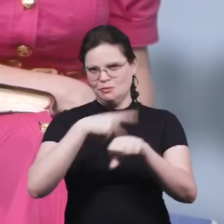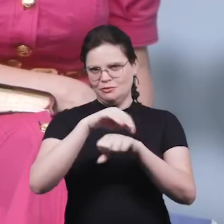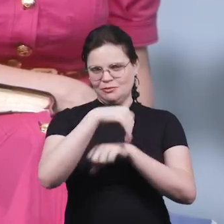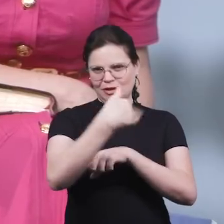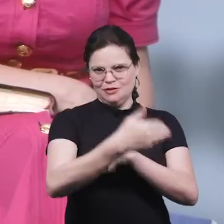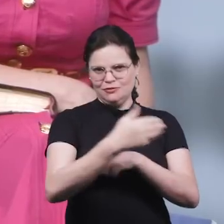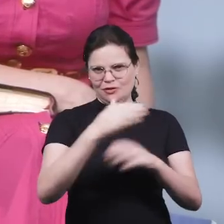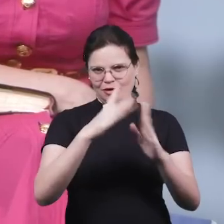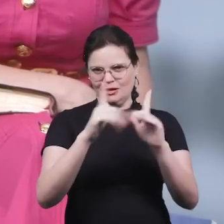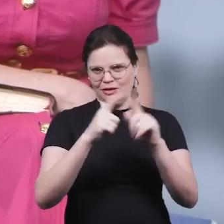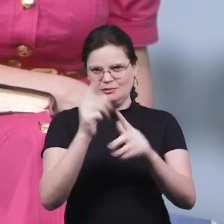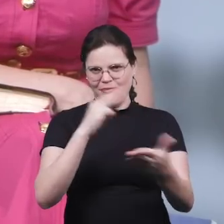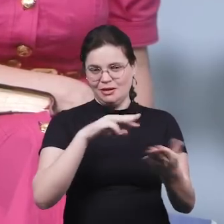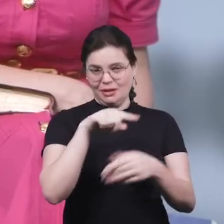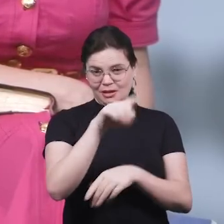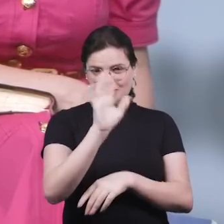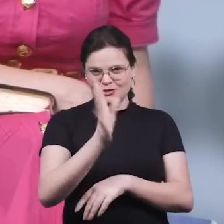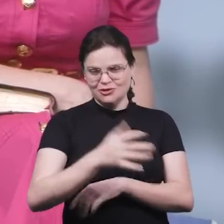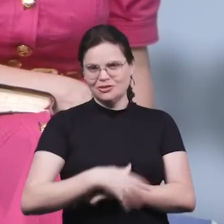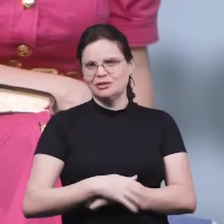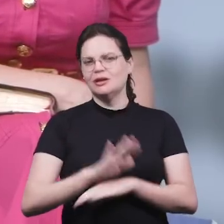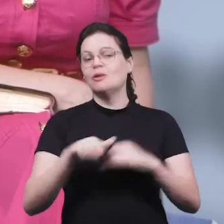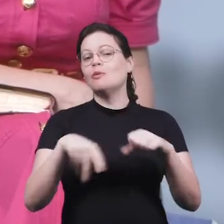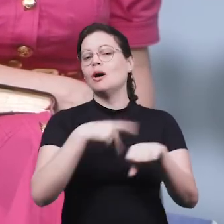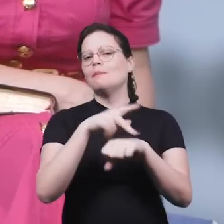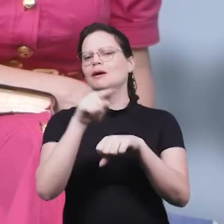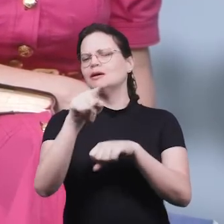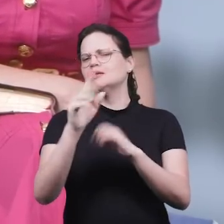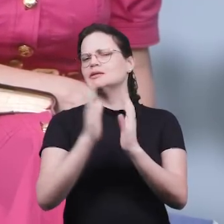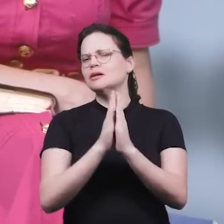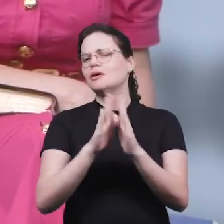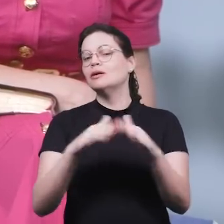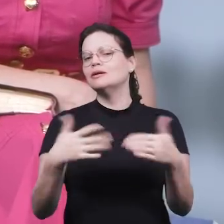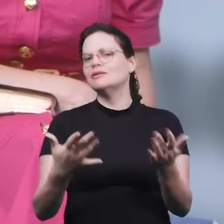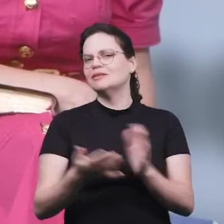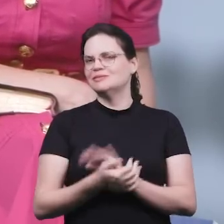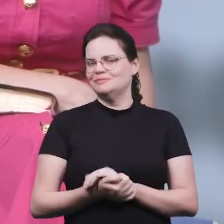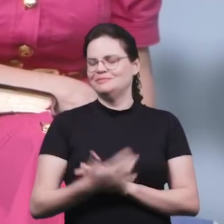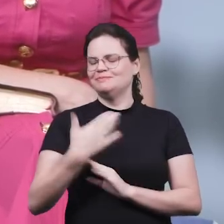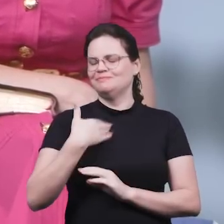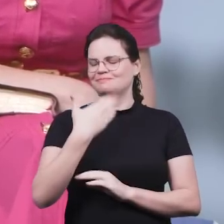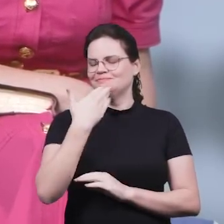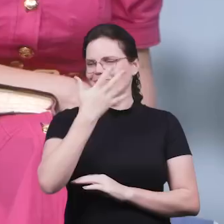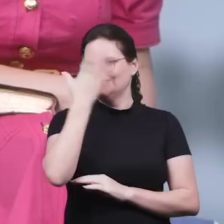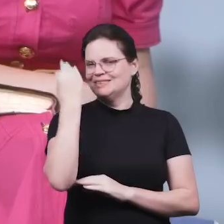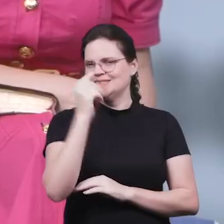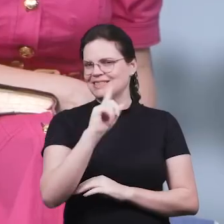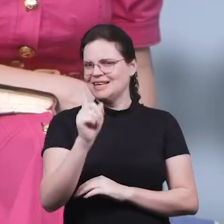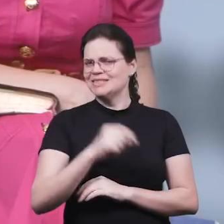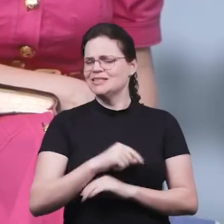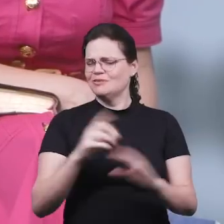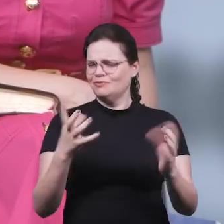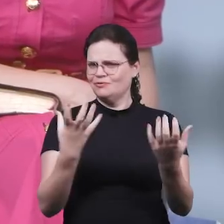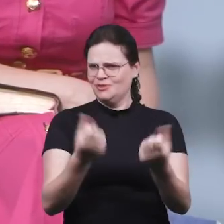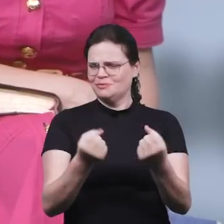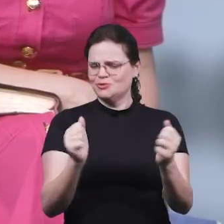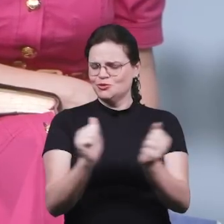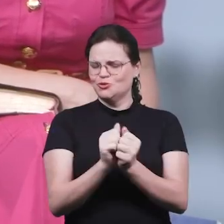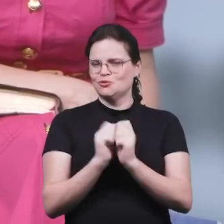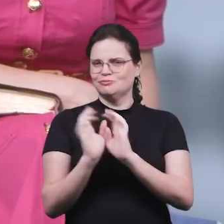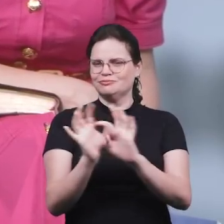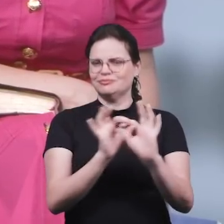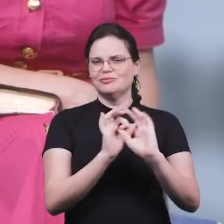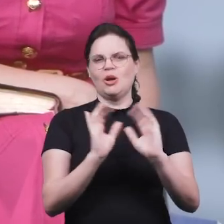exterior hoje? Qual país que você tem orado? Nós pedimos que você se una a esse grupo